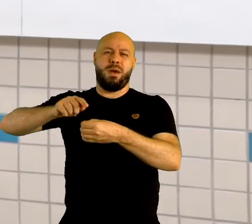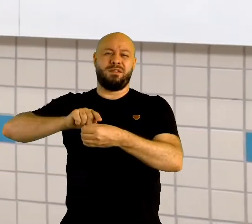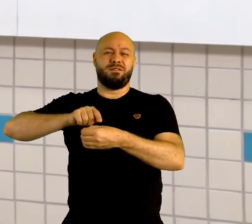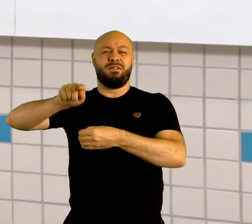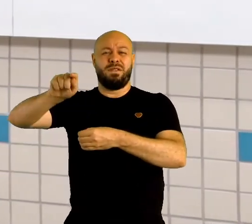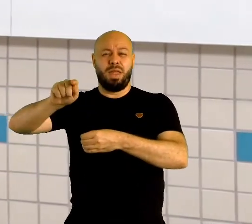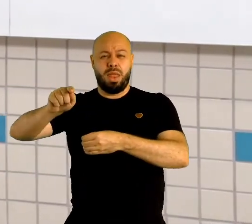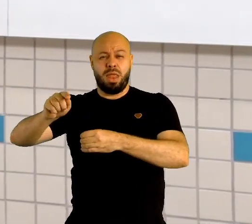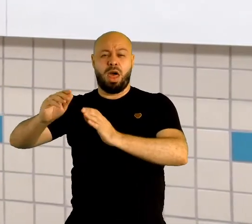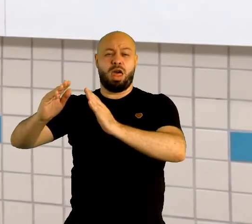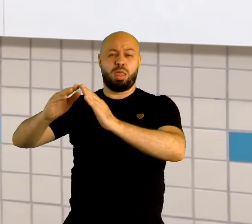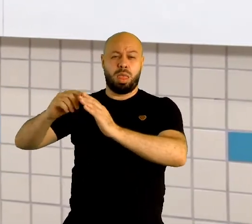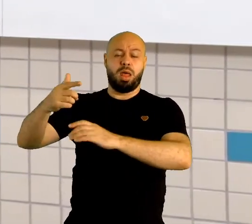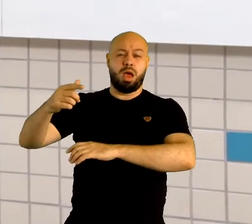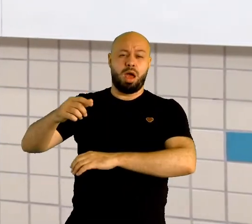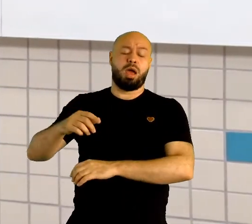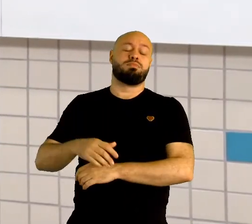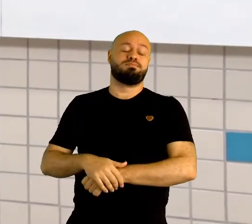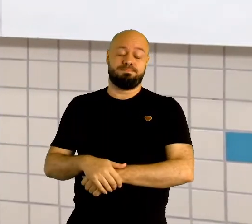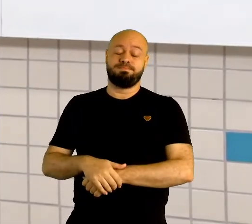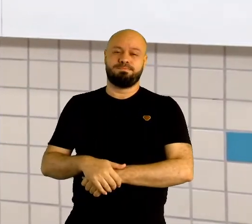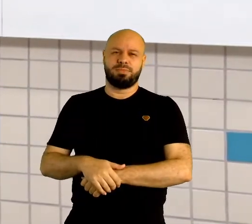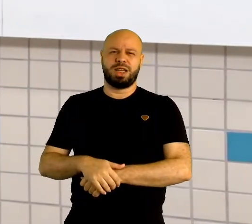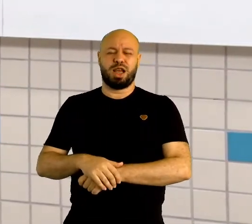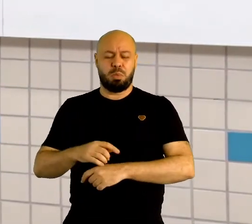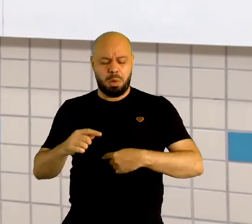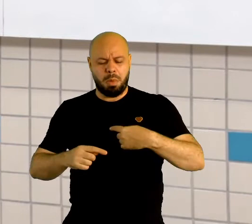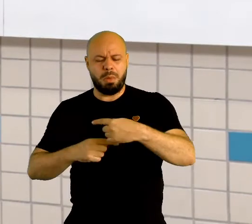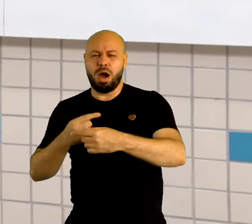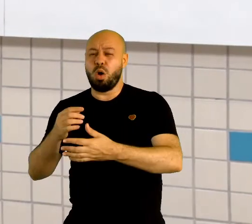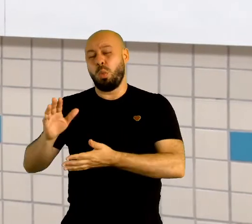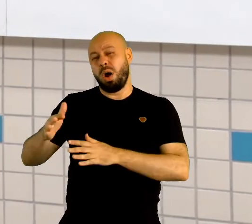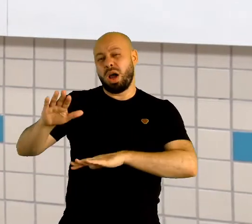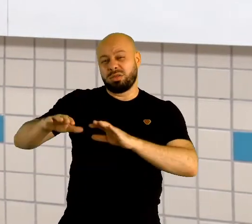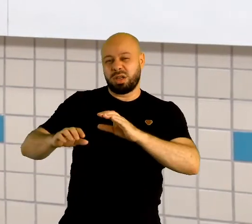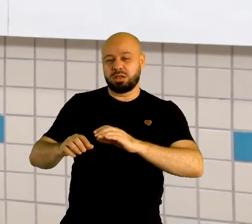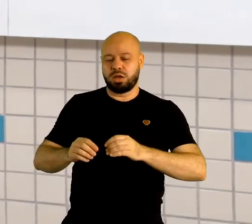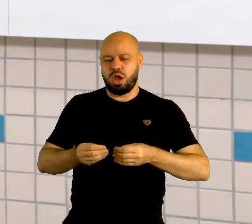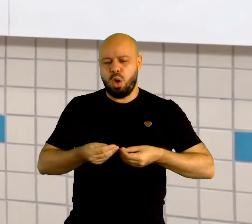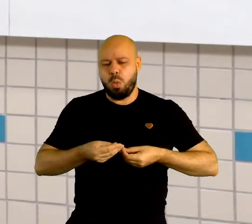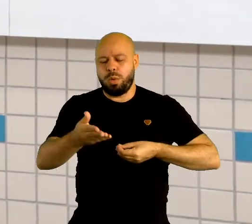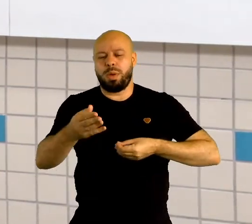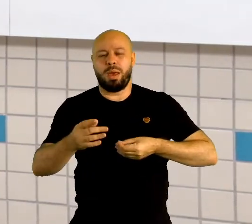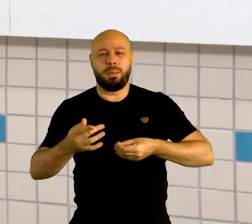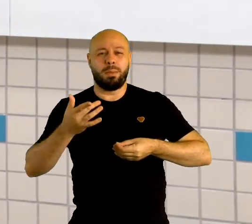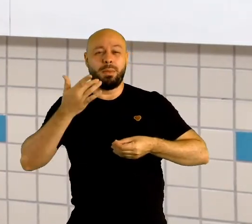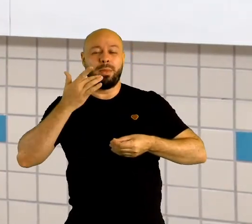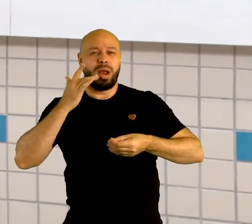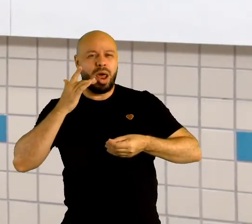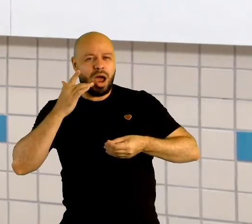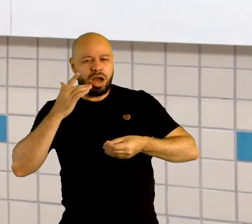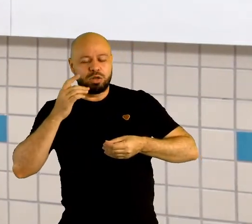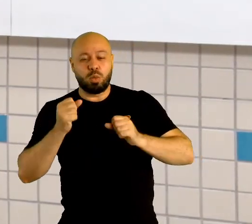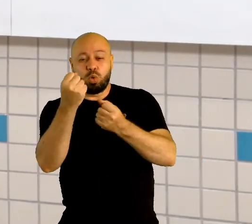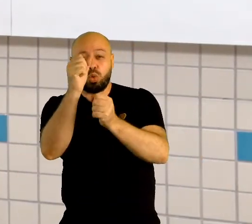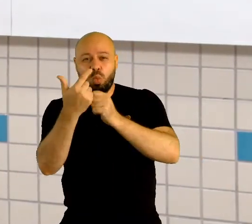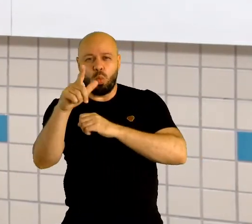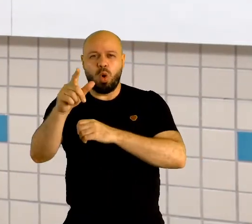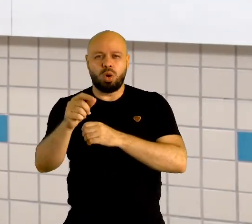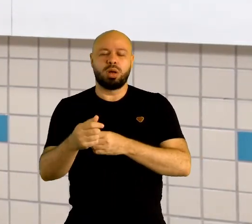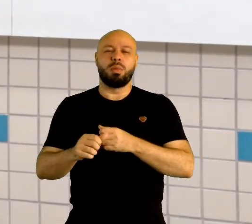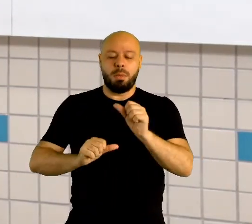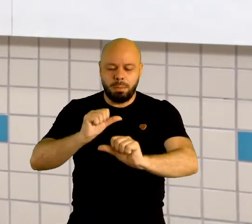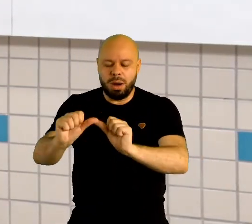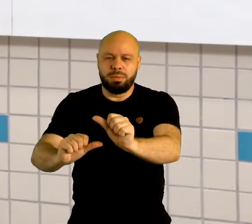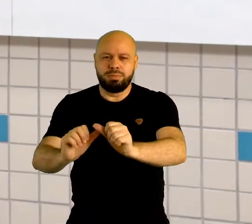para a produção do plástico e outros produtinhos mais. Mas o importante é vocês saberem que essa indústria, ela tá